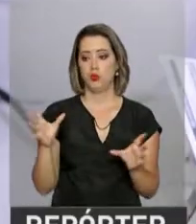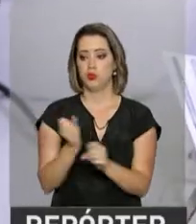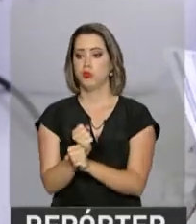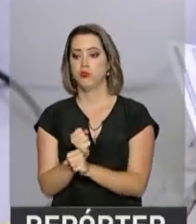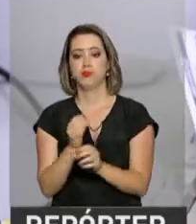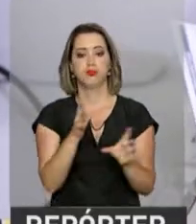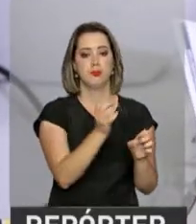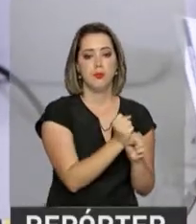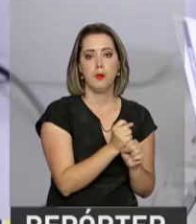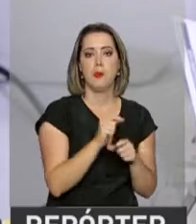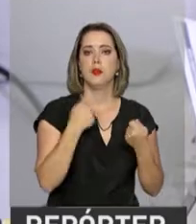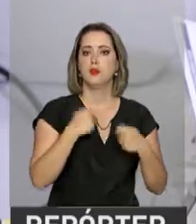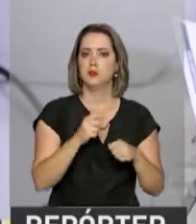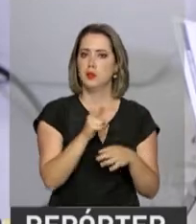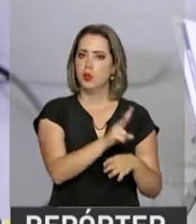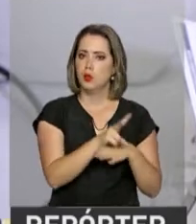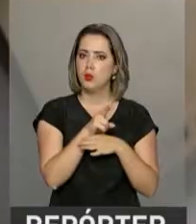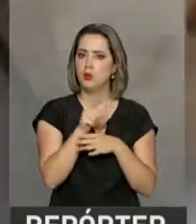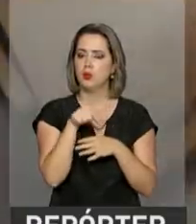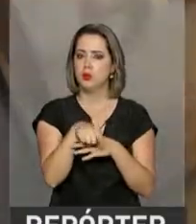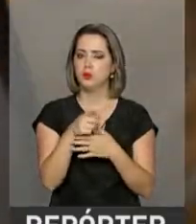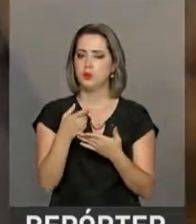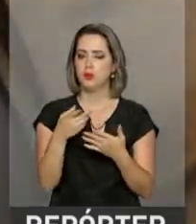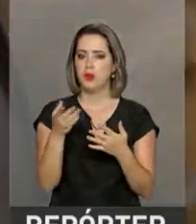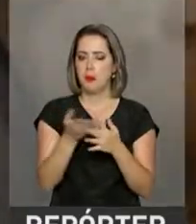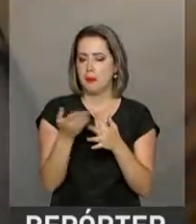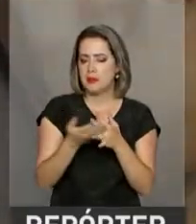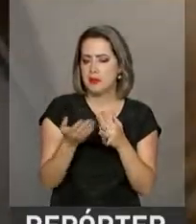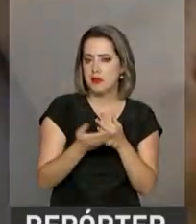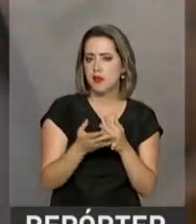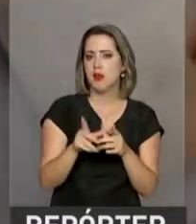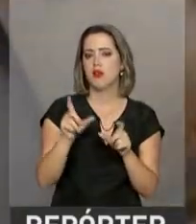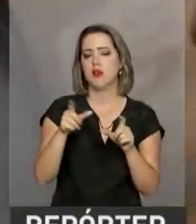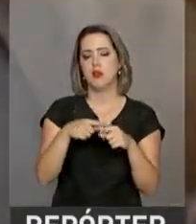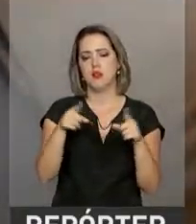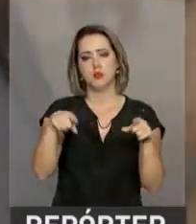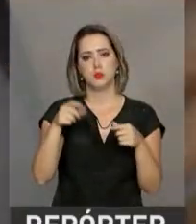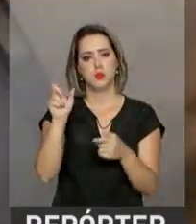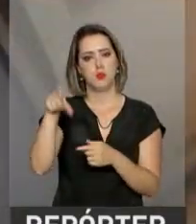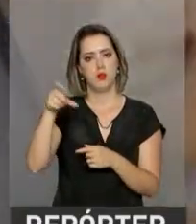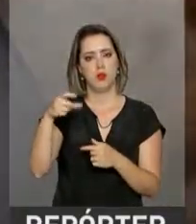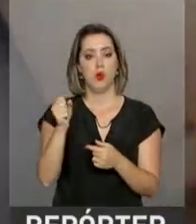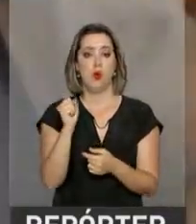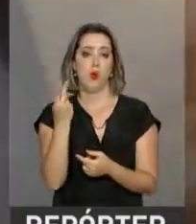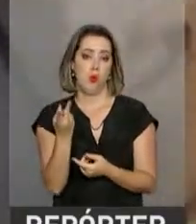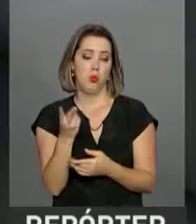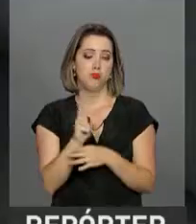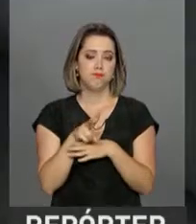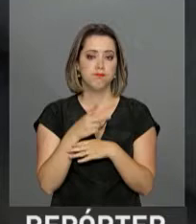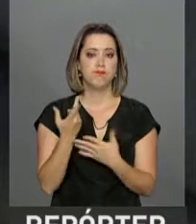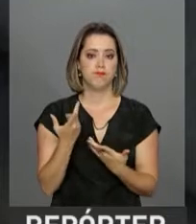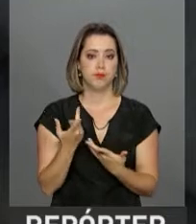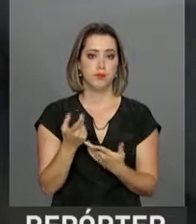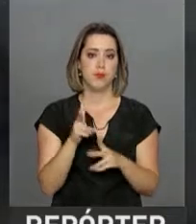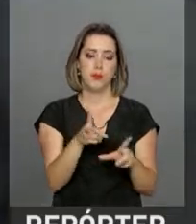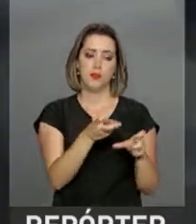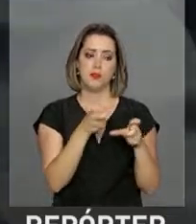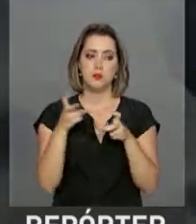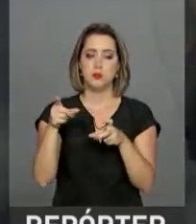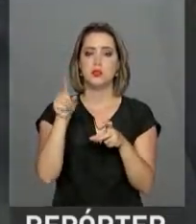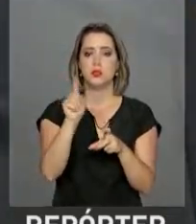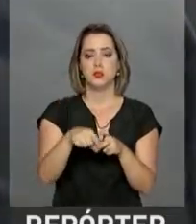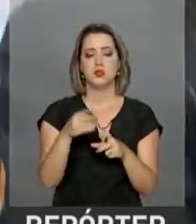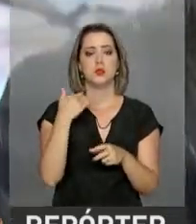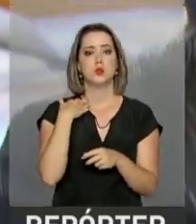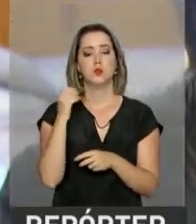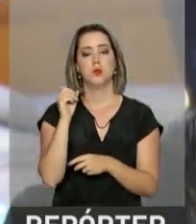que a pessoa faça um parcelamento da fatura no banco ou até mesmo pegue um empréstimo, caso não tenha dinheiro para quitar a fatura. A expectativa do Banco